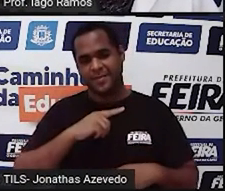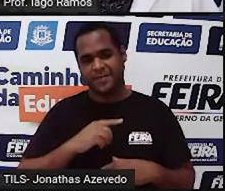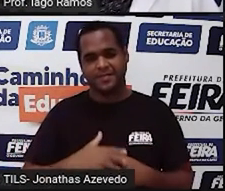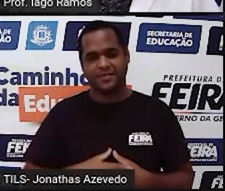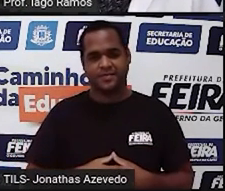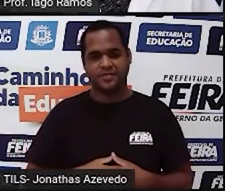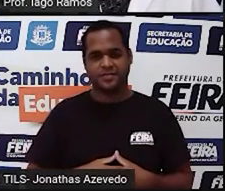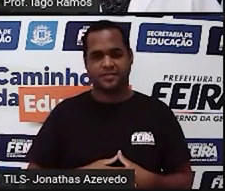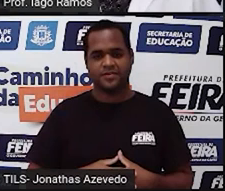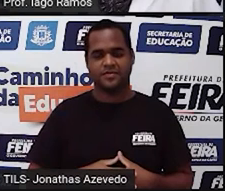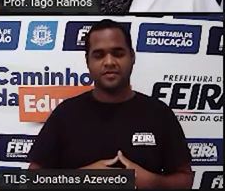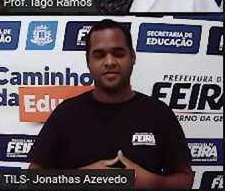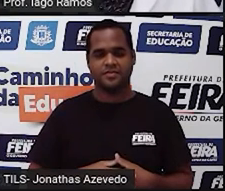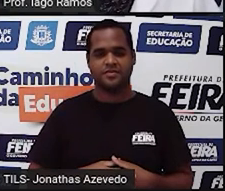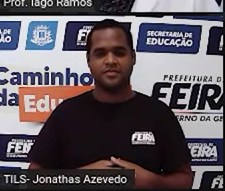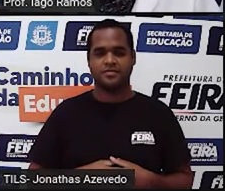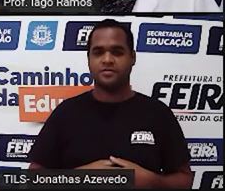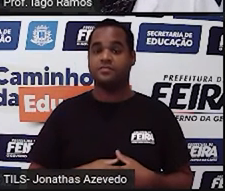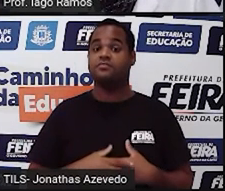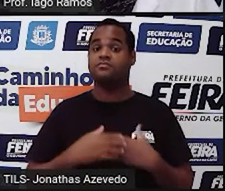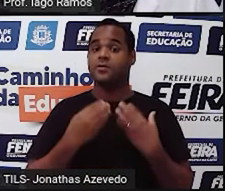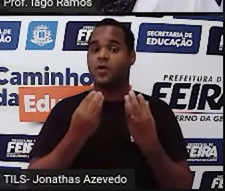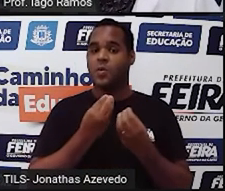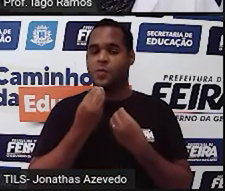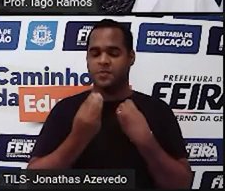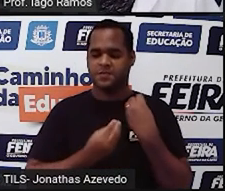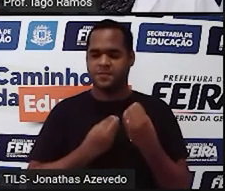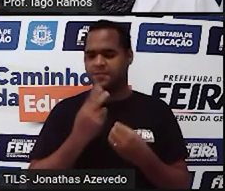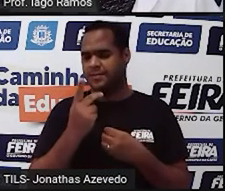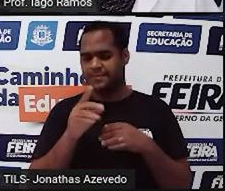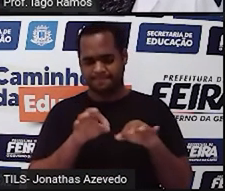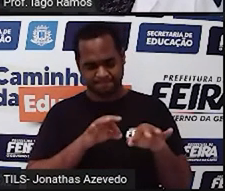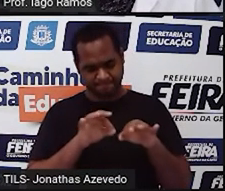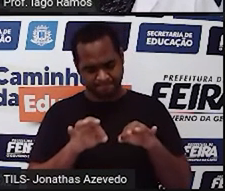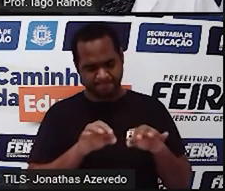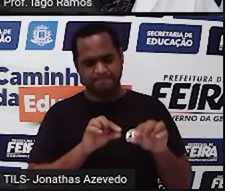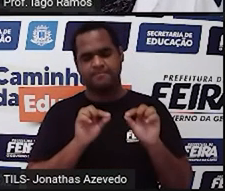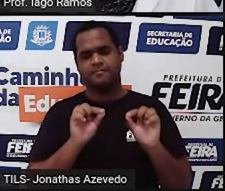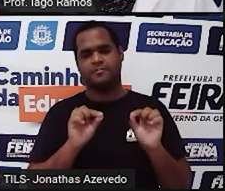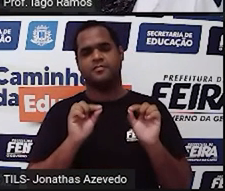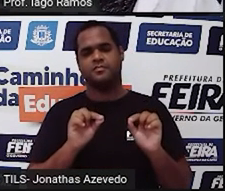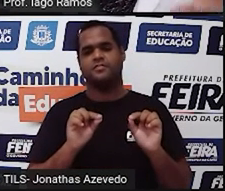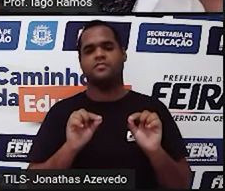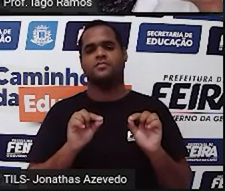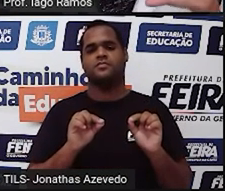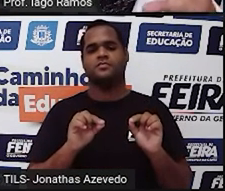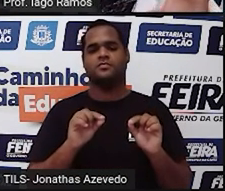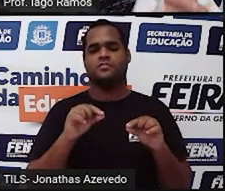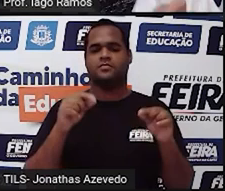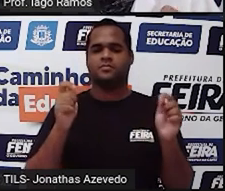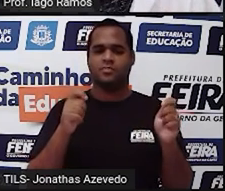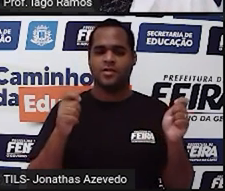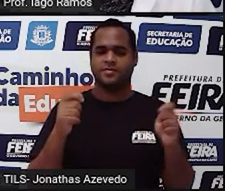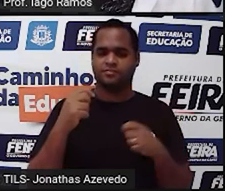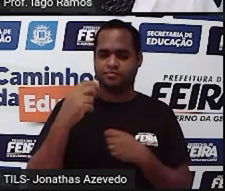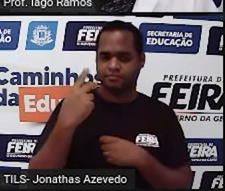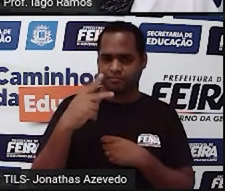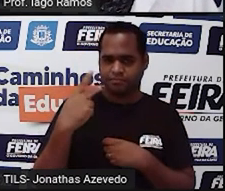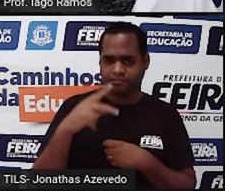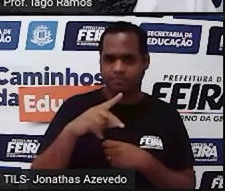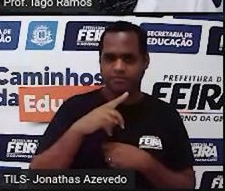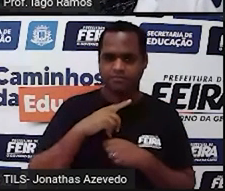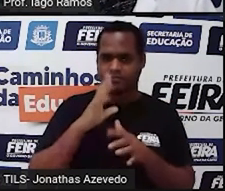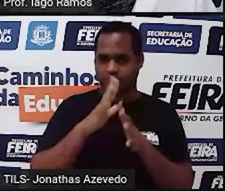né como é que você faz isso né você pode fazer essa mesma tabelinha